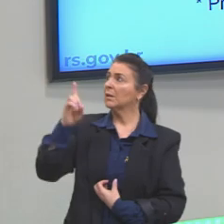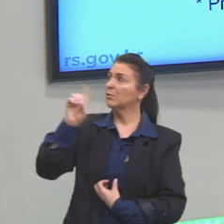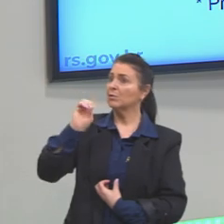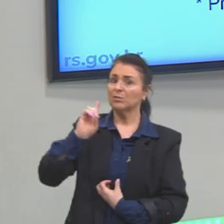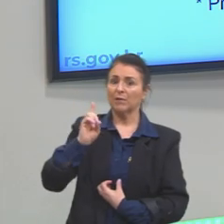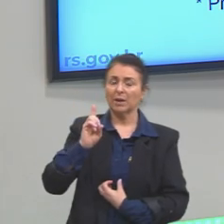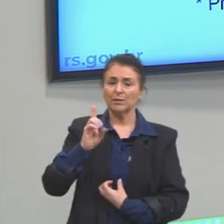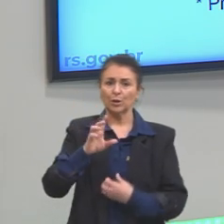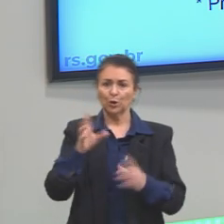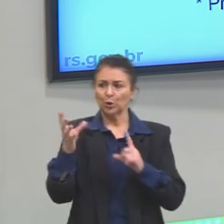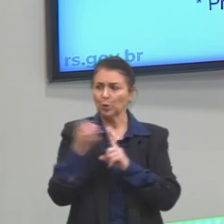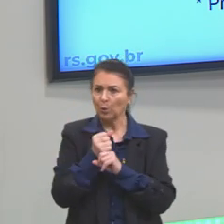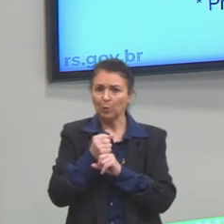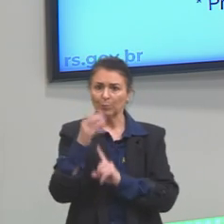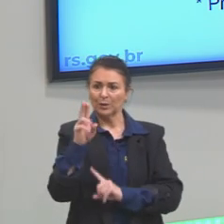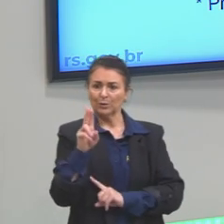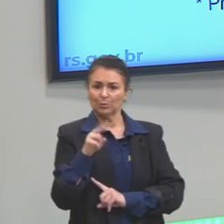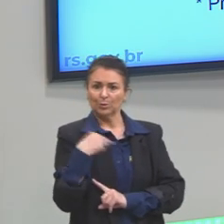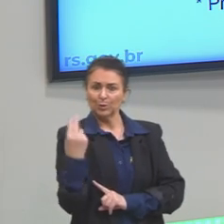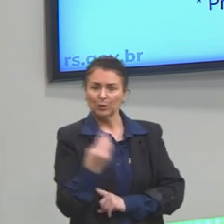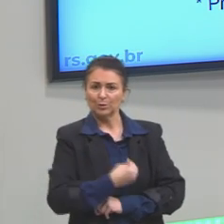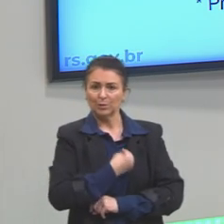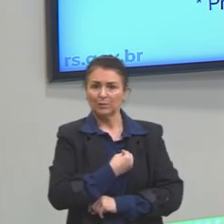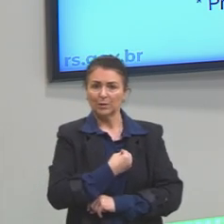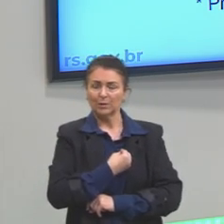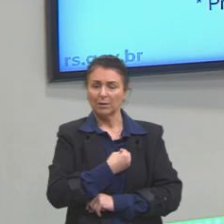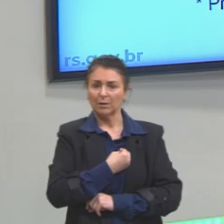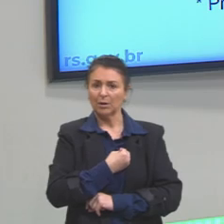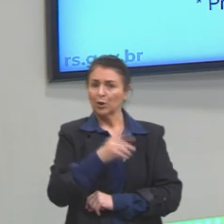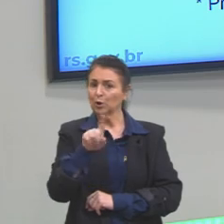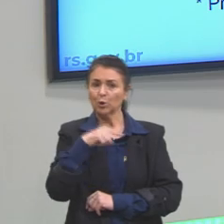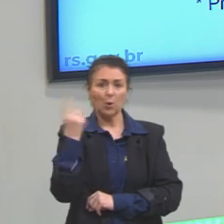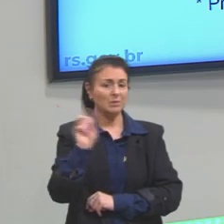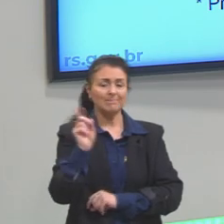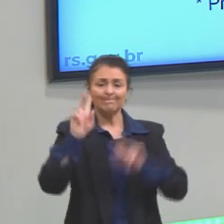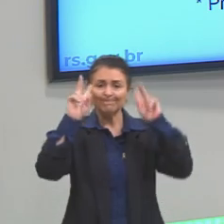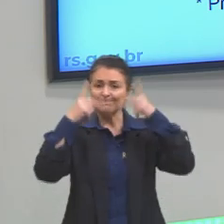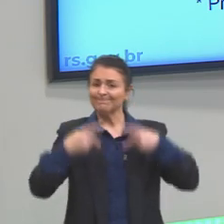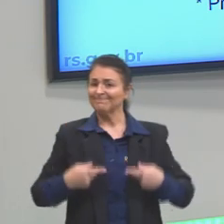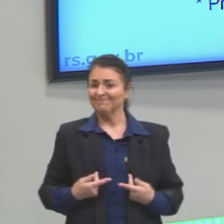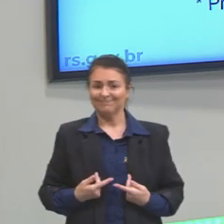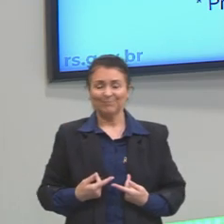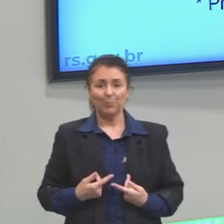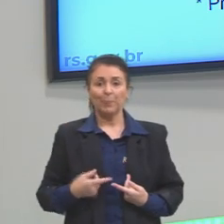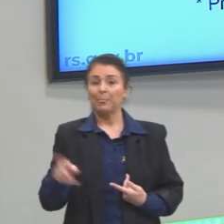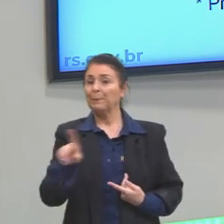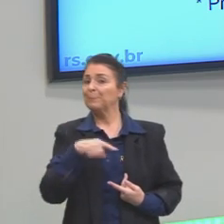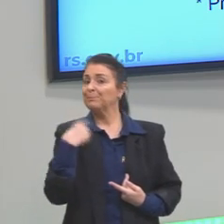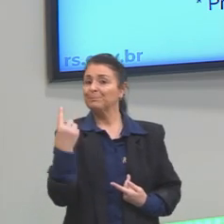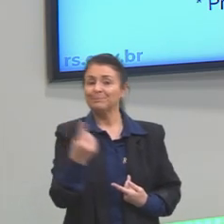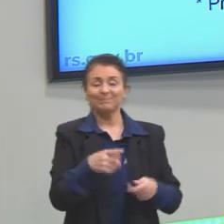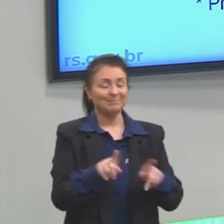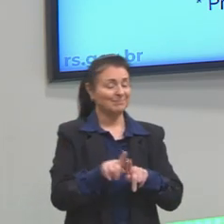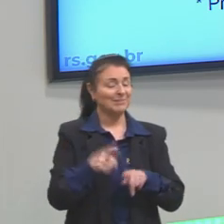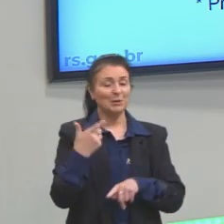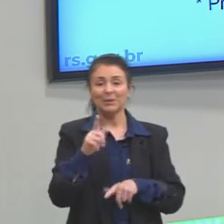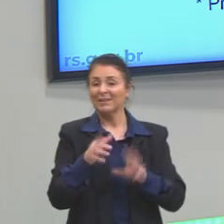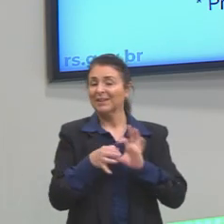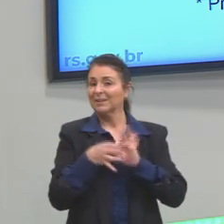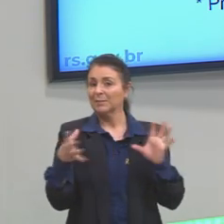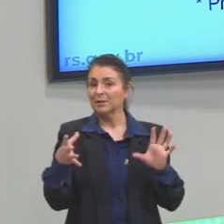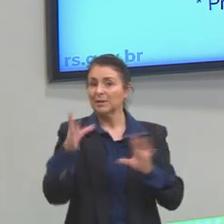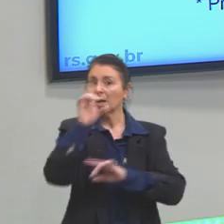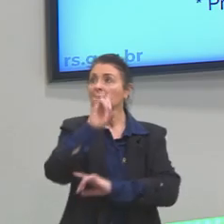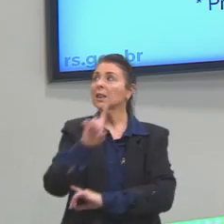e Errar é humano certo então nós não teremos Liberdade portanto mesmo Deus